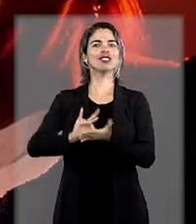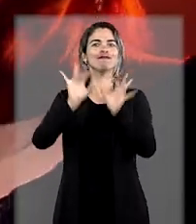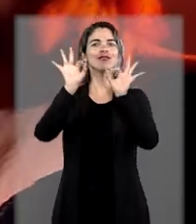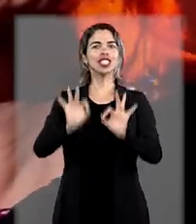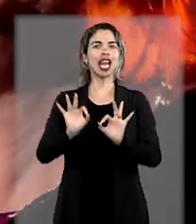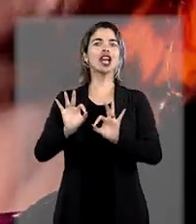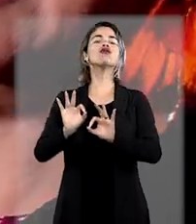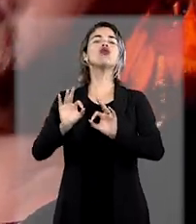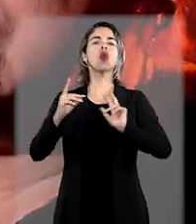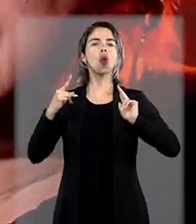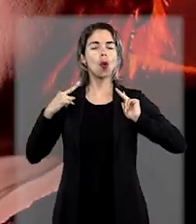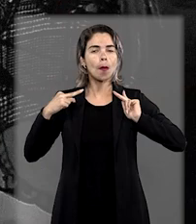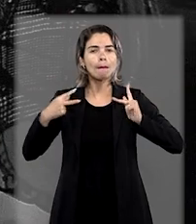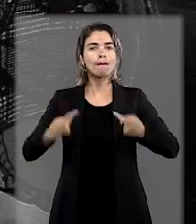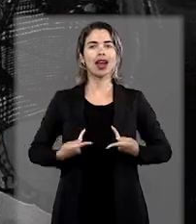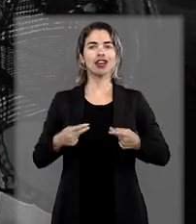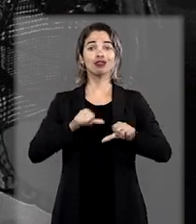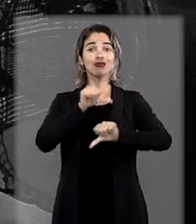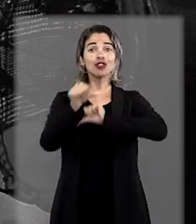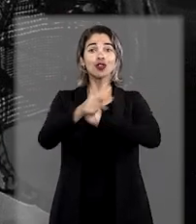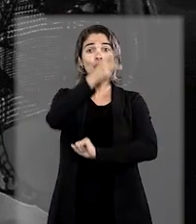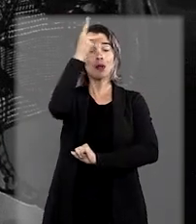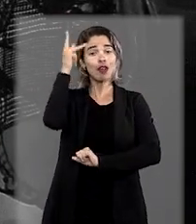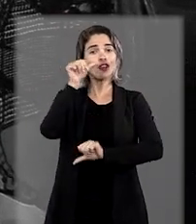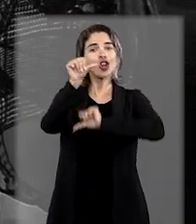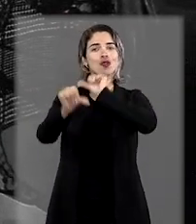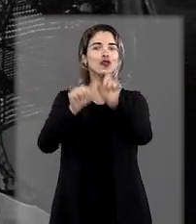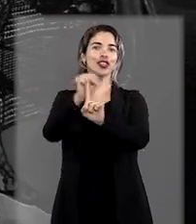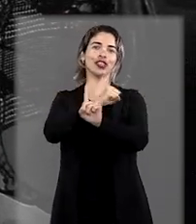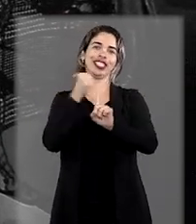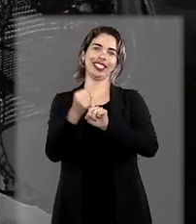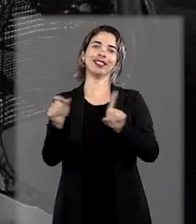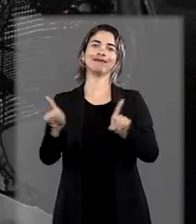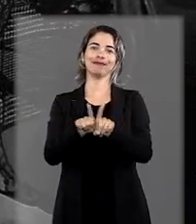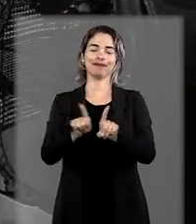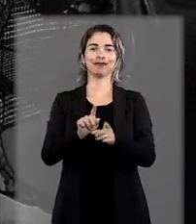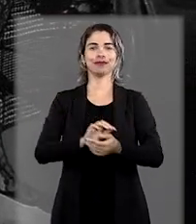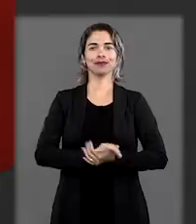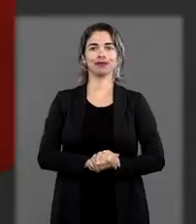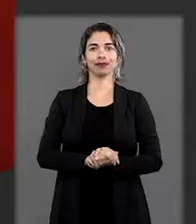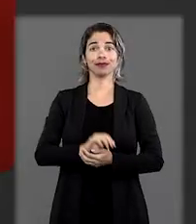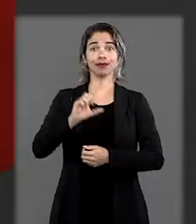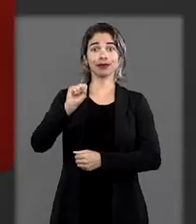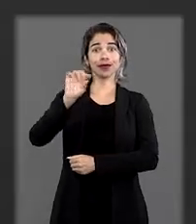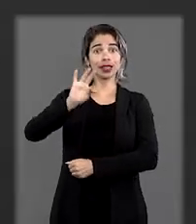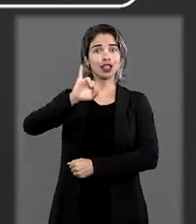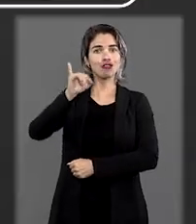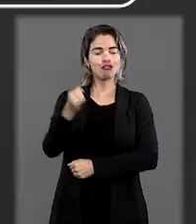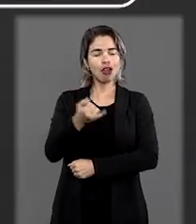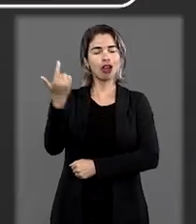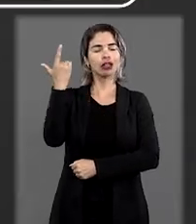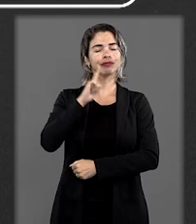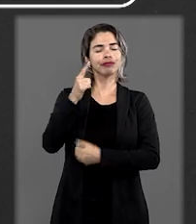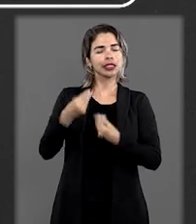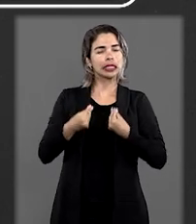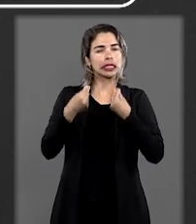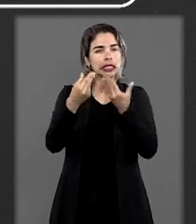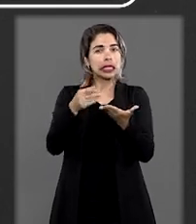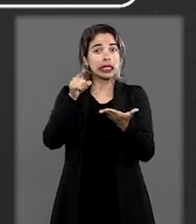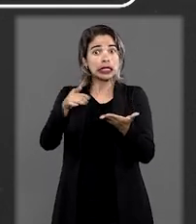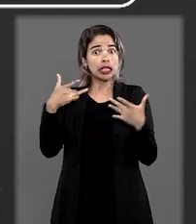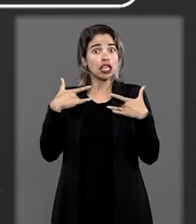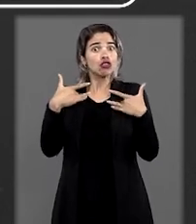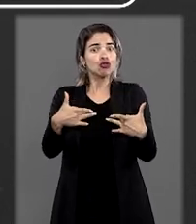de humanidade quando você transforma as pessoas se transforma em sociedade o STJ Quando faz uma atitude dessa